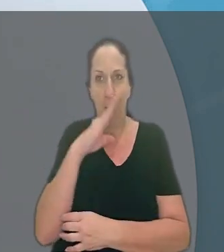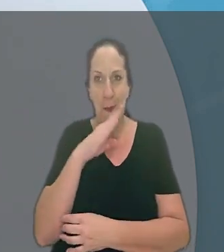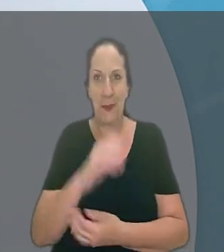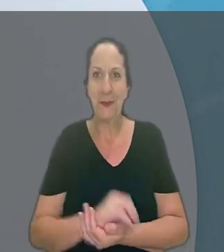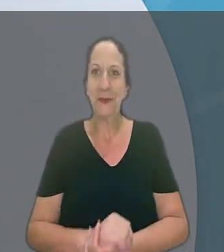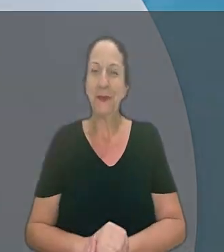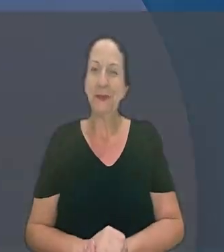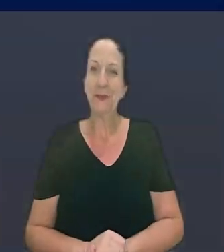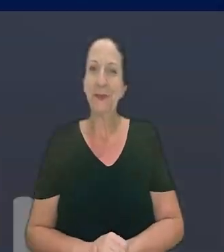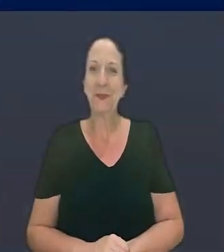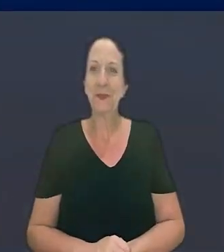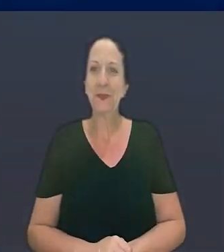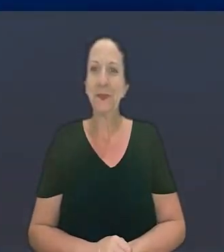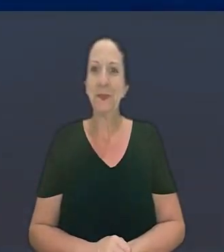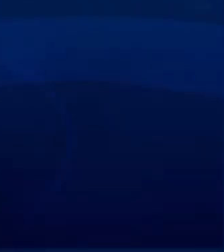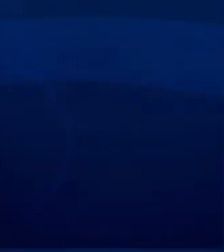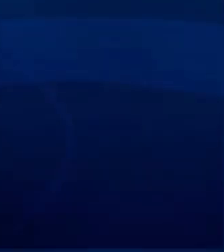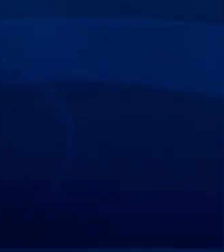gente volta em instantes.